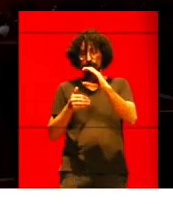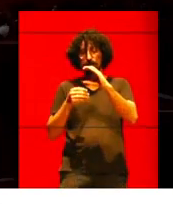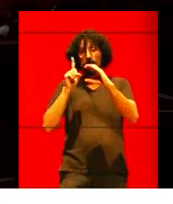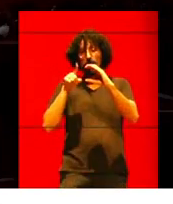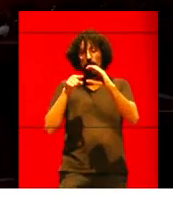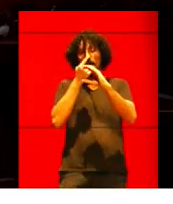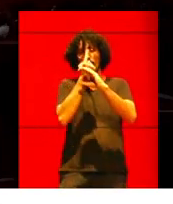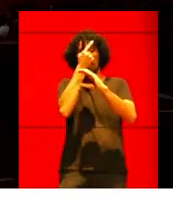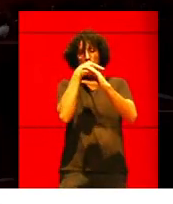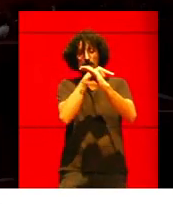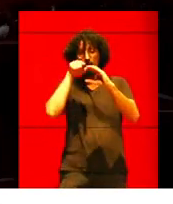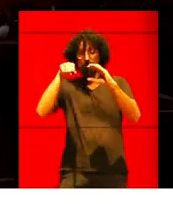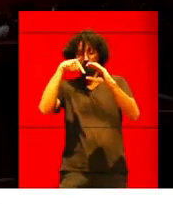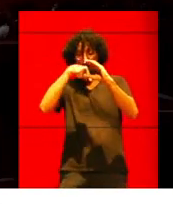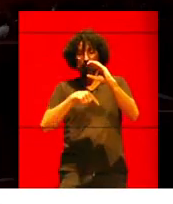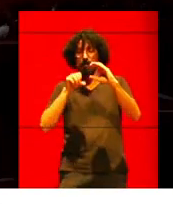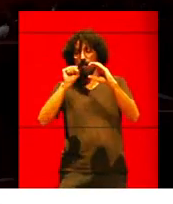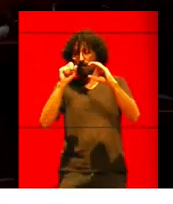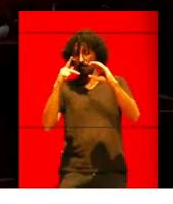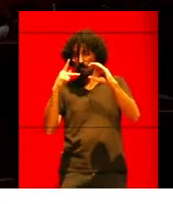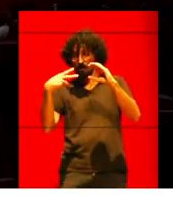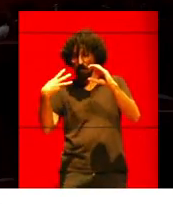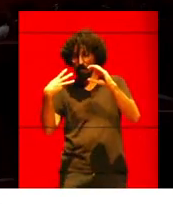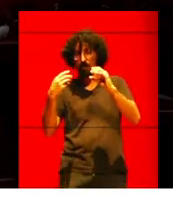SP3. Carbono 5?